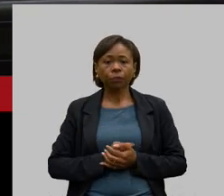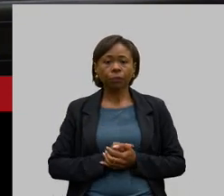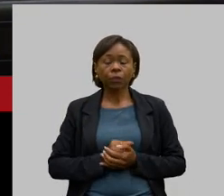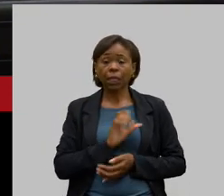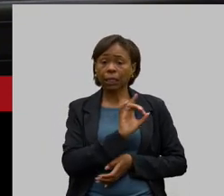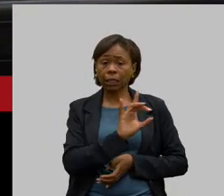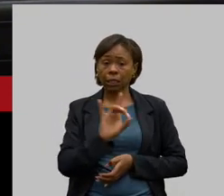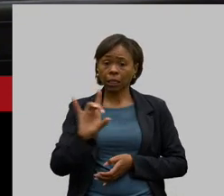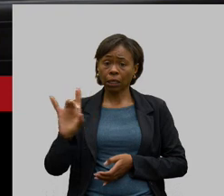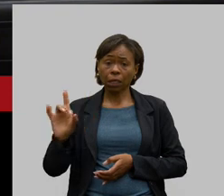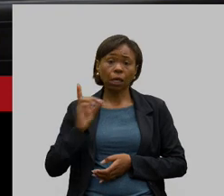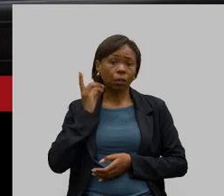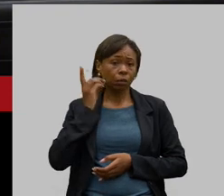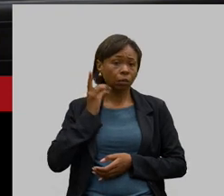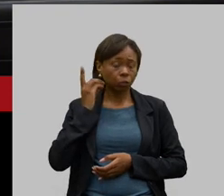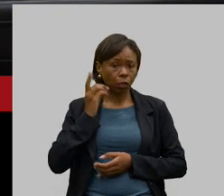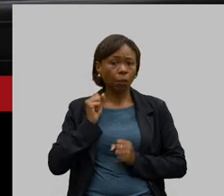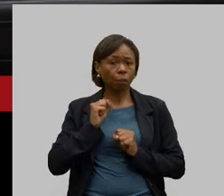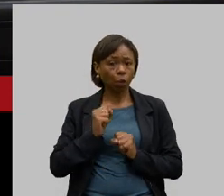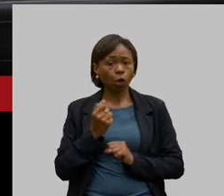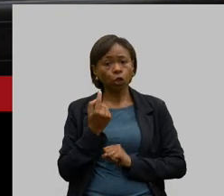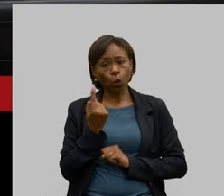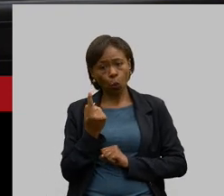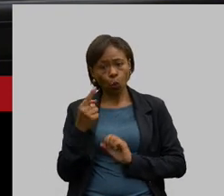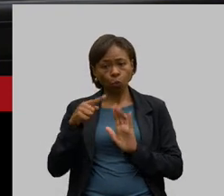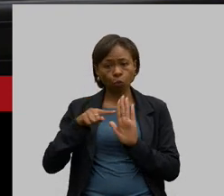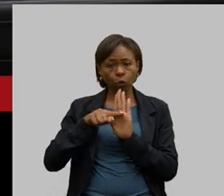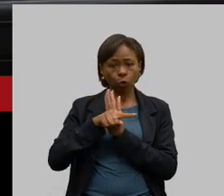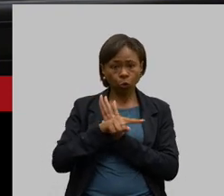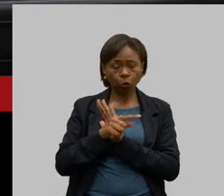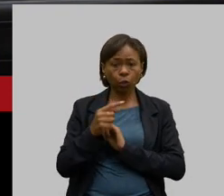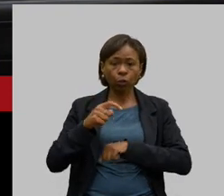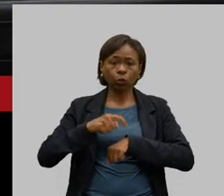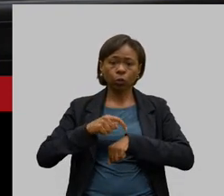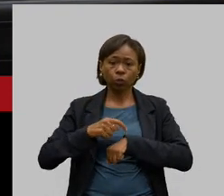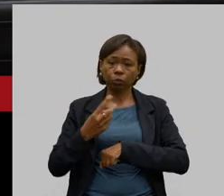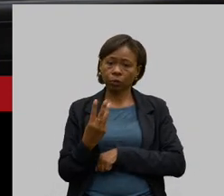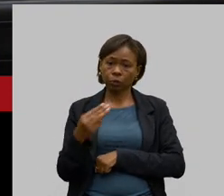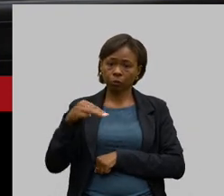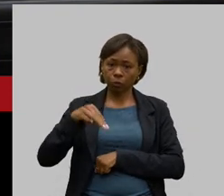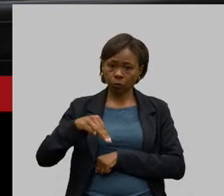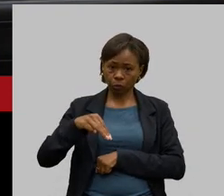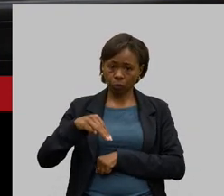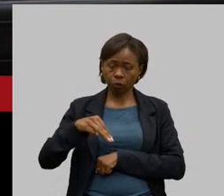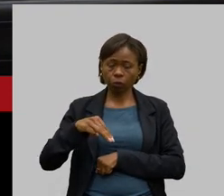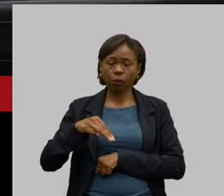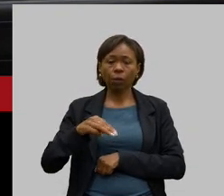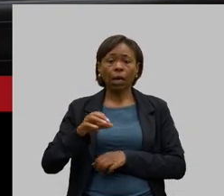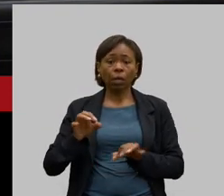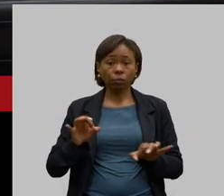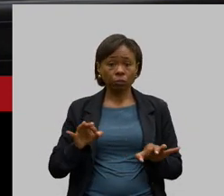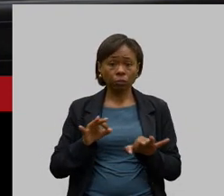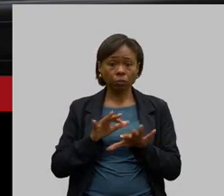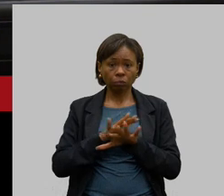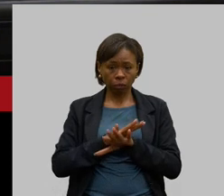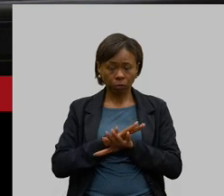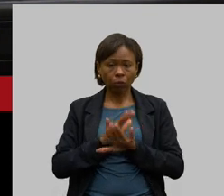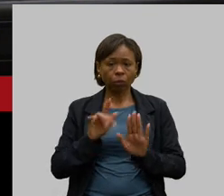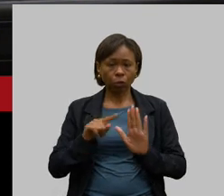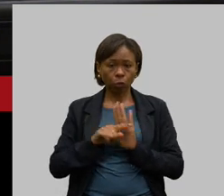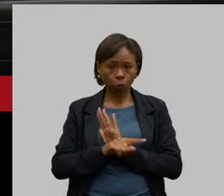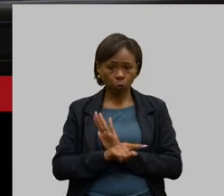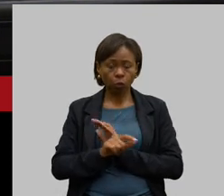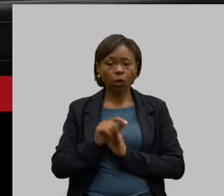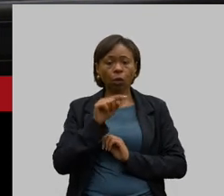parlamentar poderá fazer uma interpelação pelo prazo de 3 minutos seis após cada interpelação a autoridade